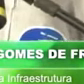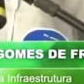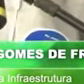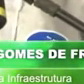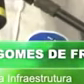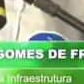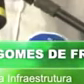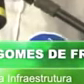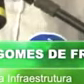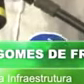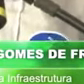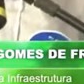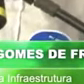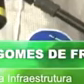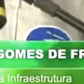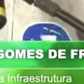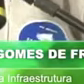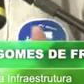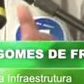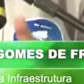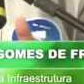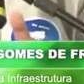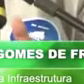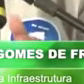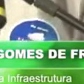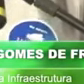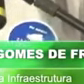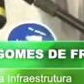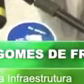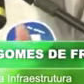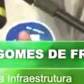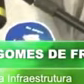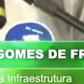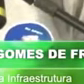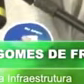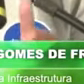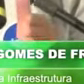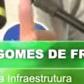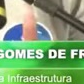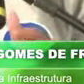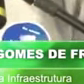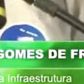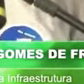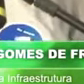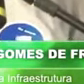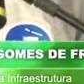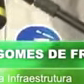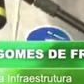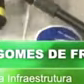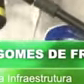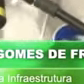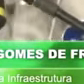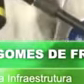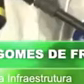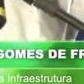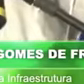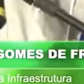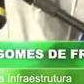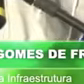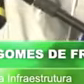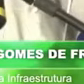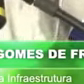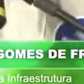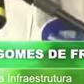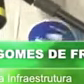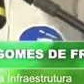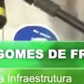não perceber isso nos esquecer que tem uma competição e essa competição é cruel estão aí as